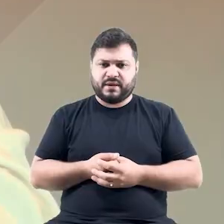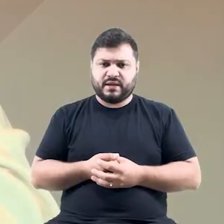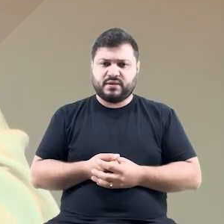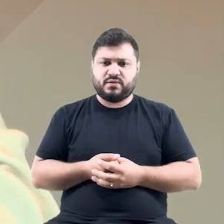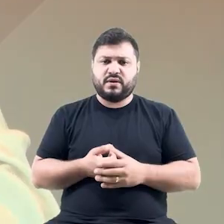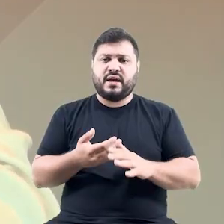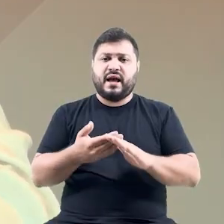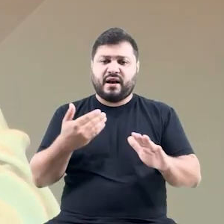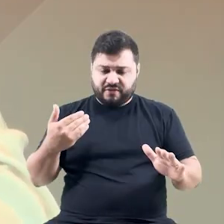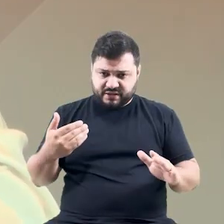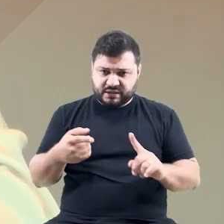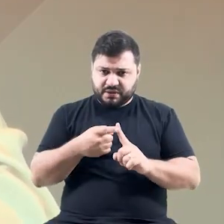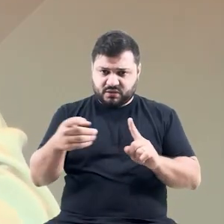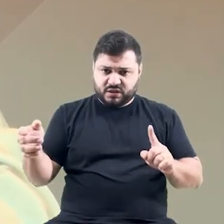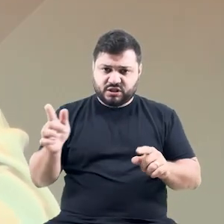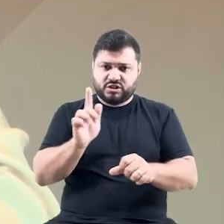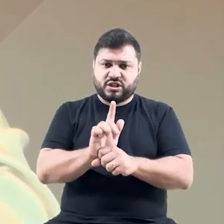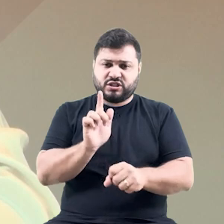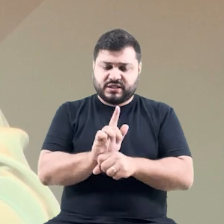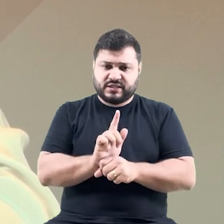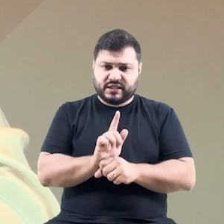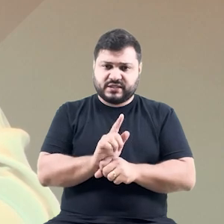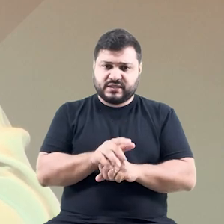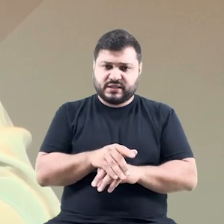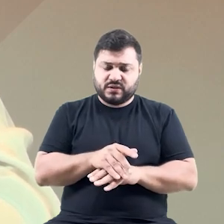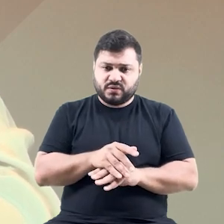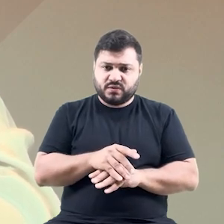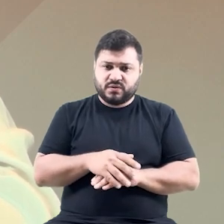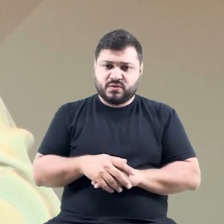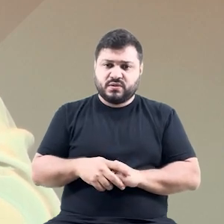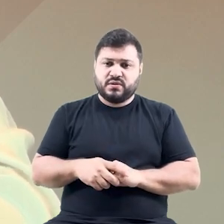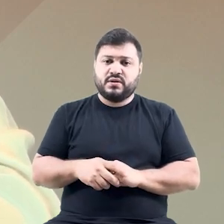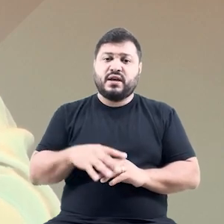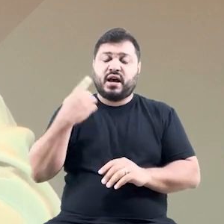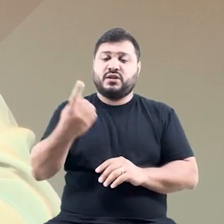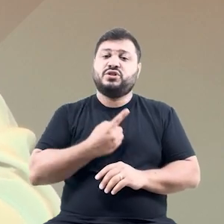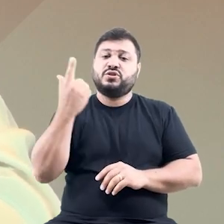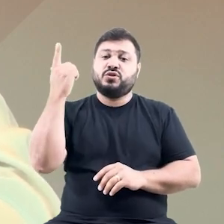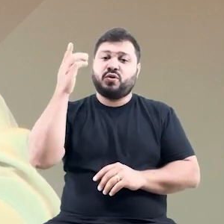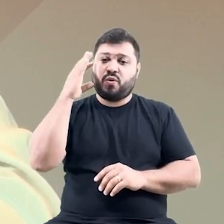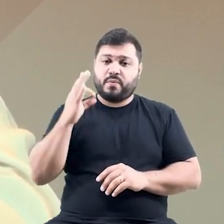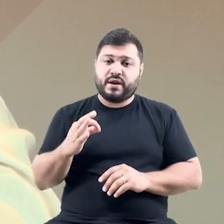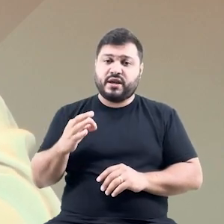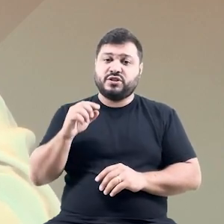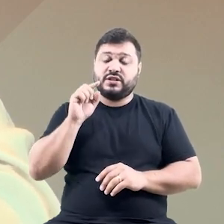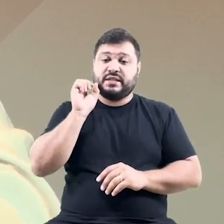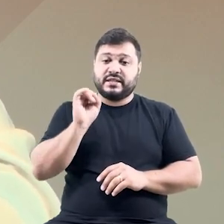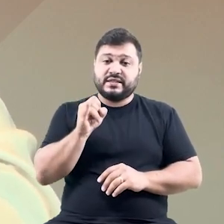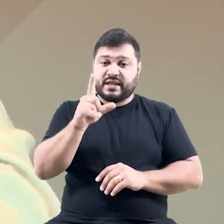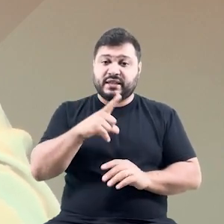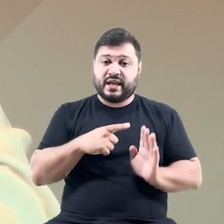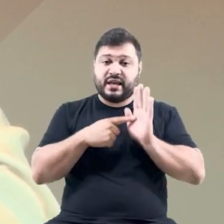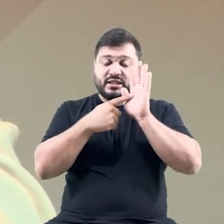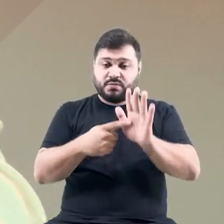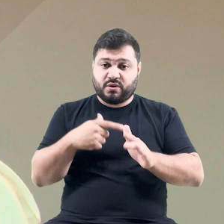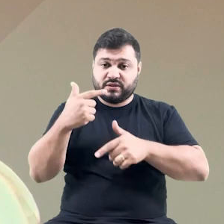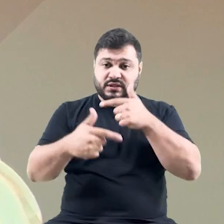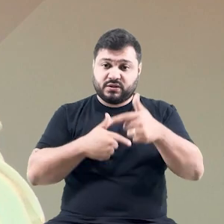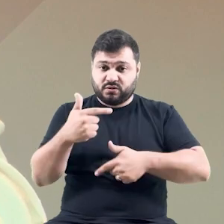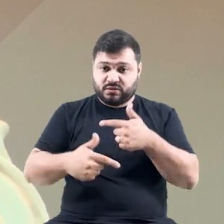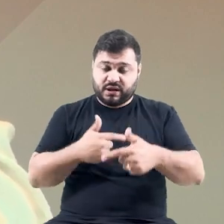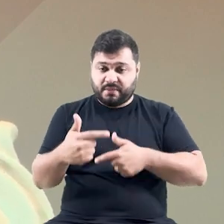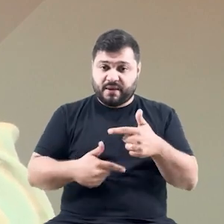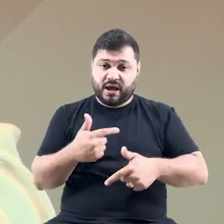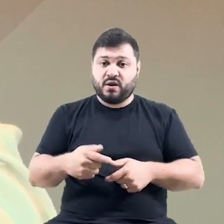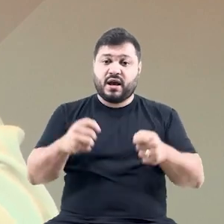afastamento. Em afastamentos durante a gestação, que a gente compreende que se essa mulher estiver exposta no